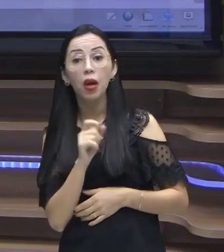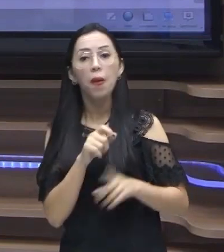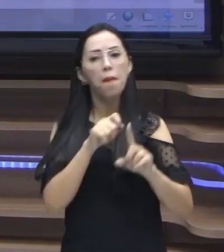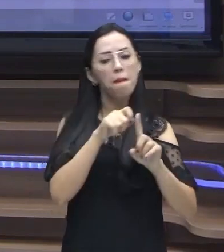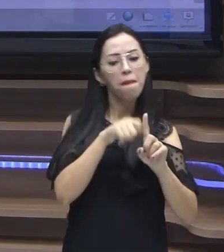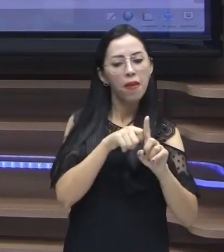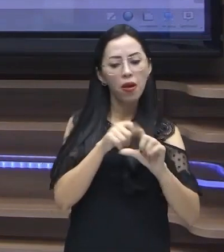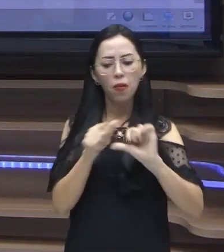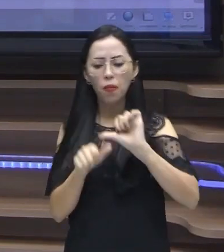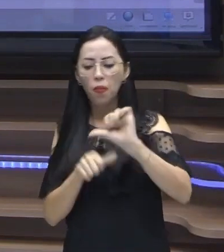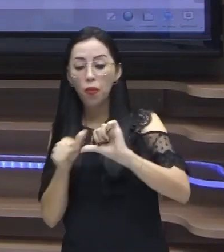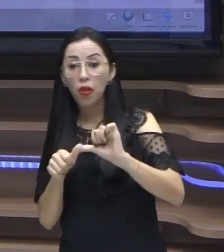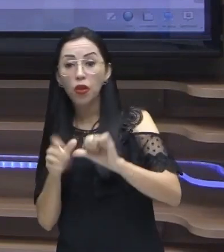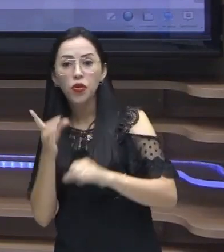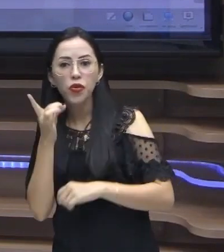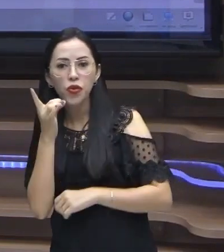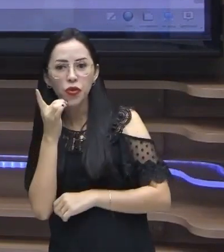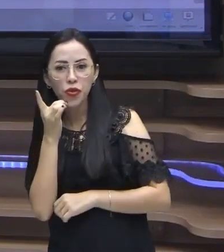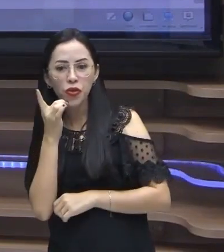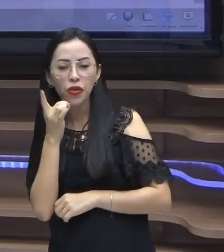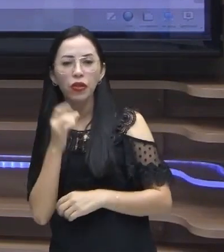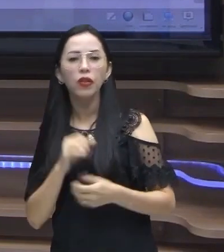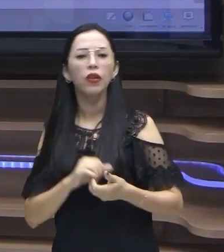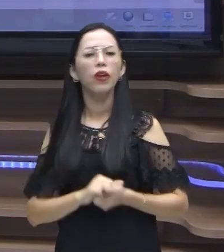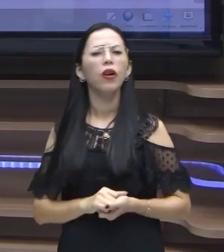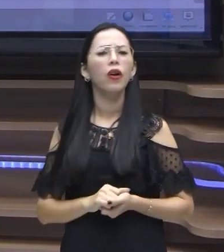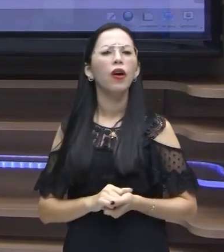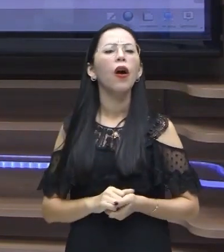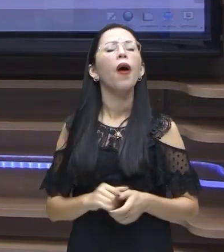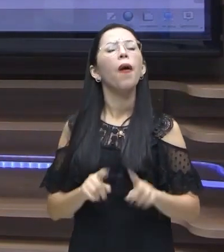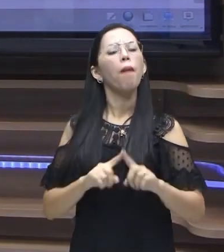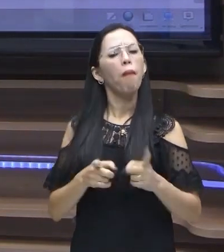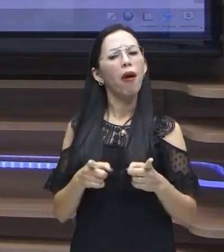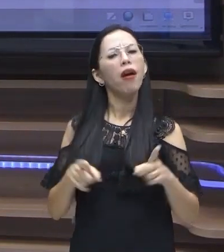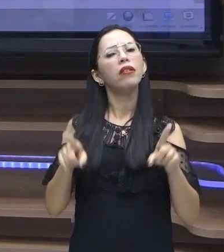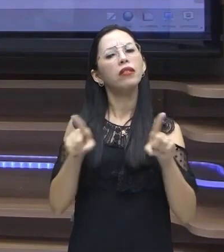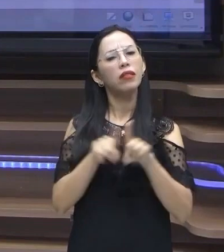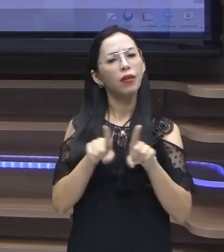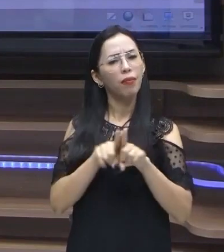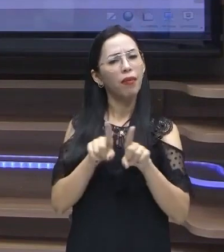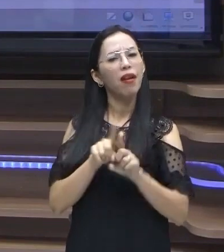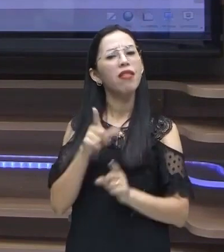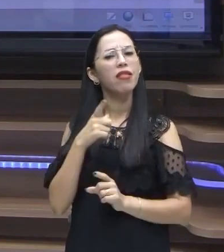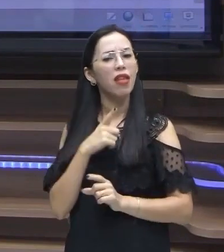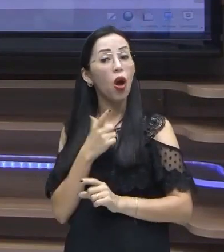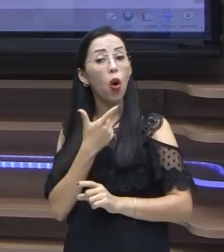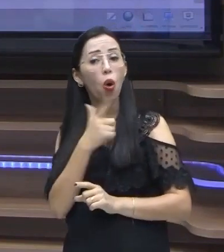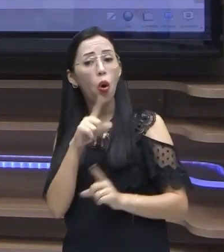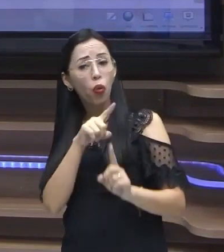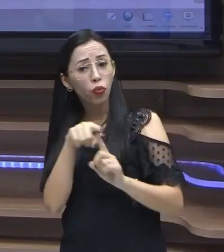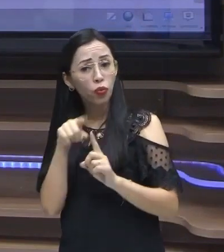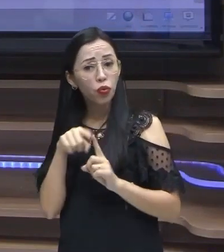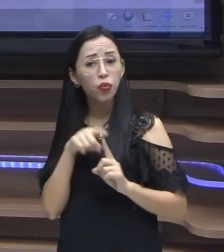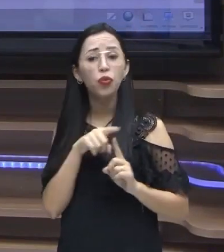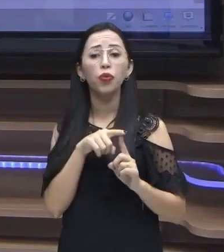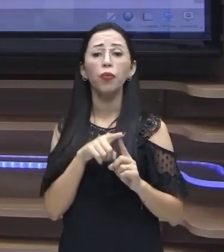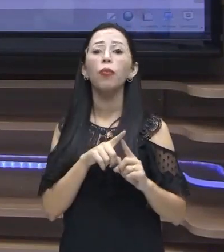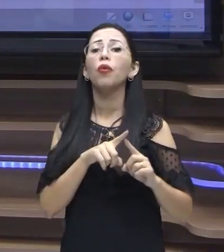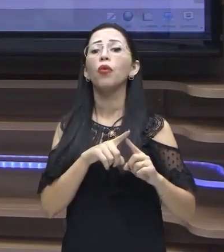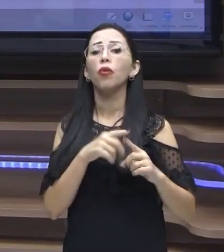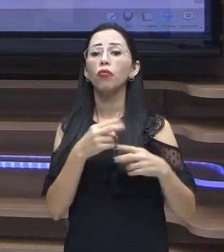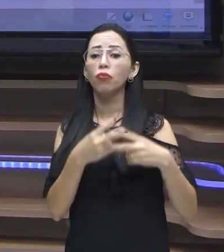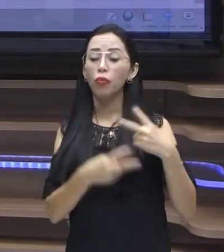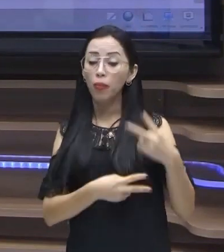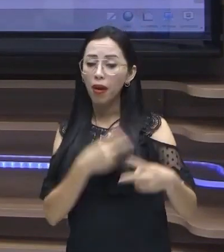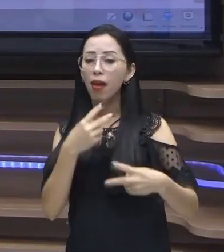em dias, tá certo? Mas lembra que nós temos outras medidas de tempo, bimestre, semestre? Então, essas medidas também podem aparecer em